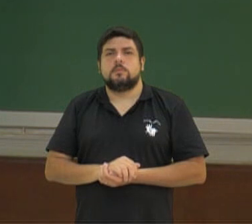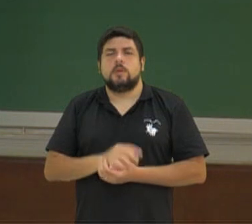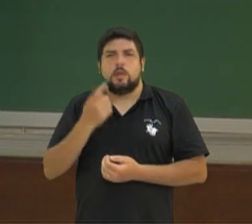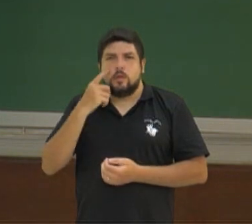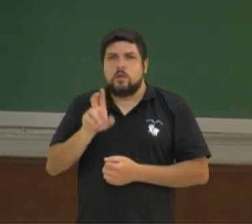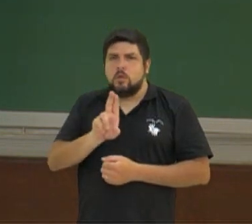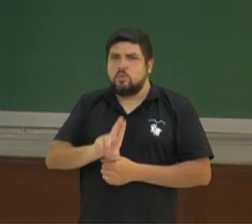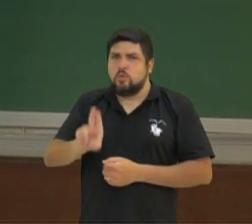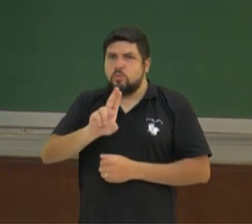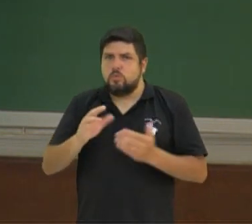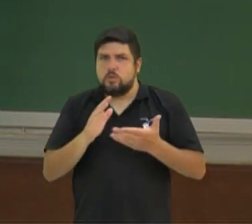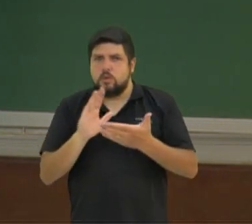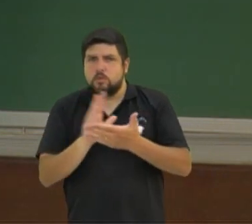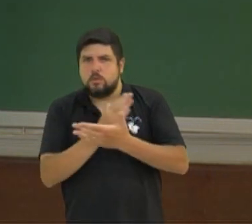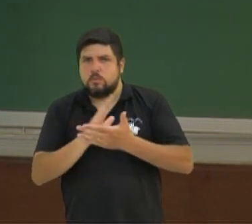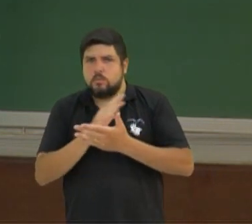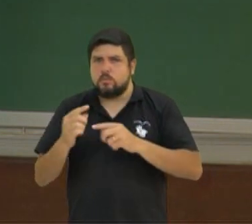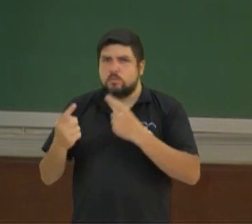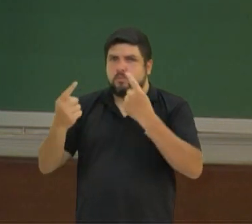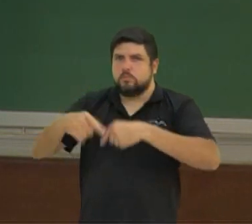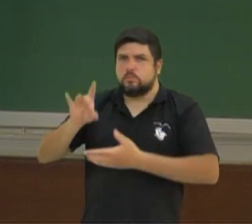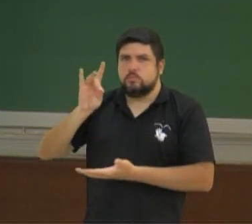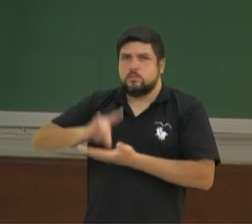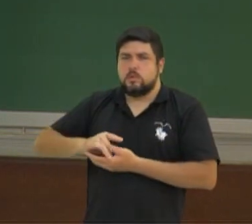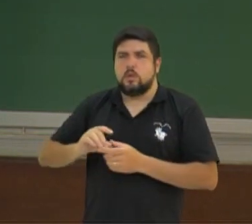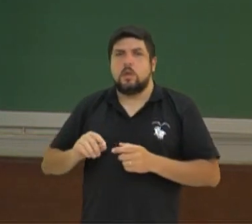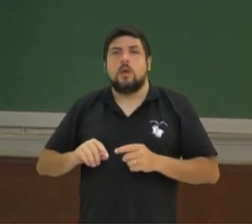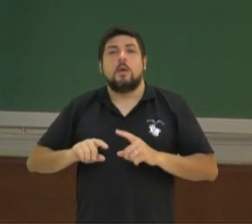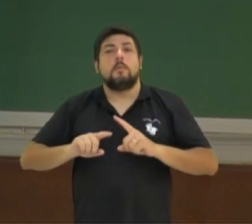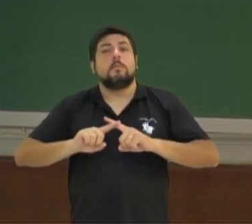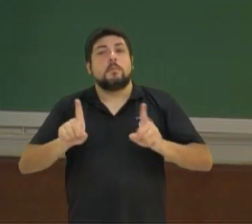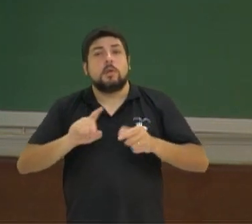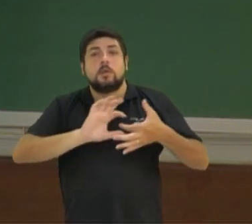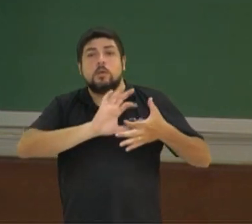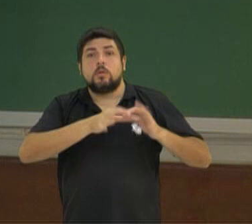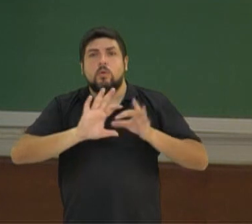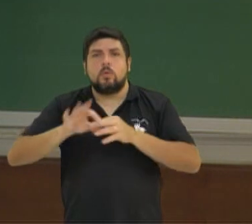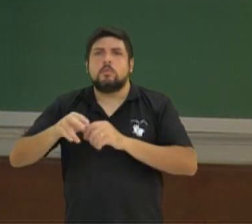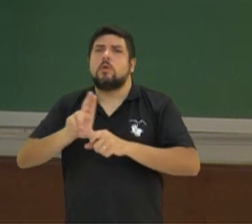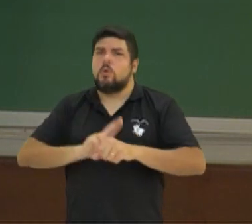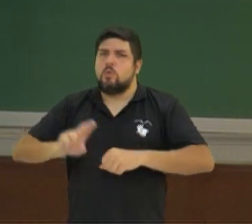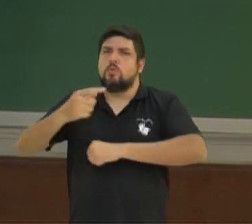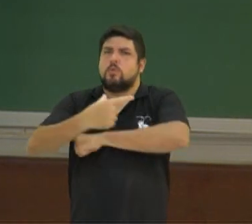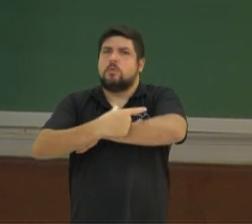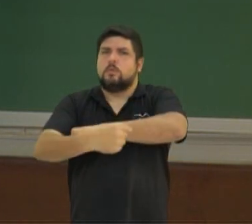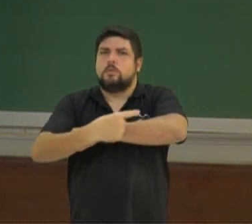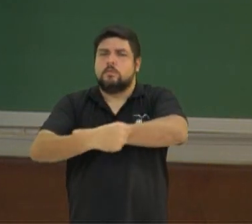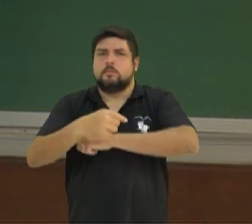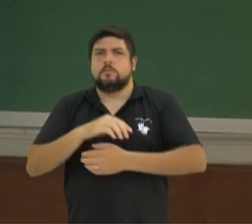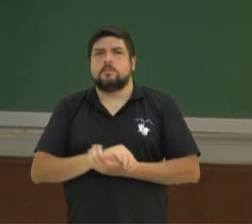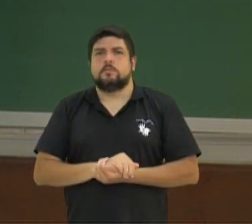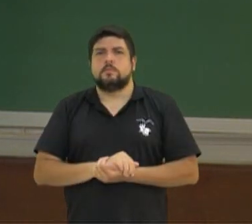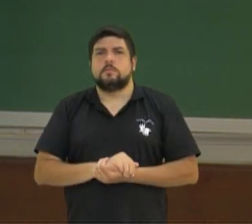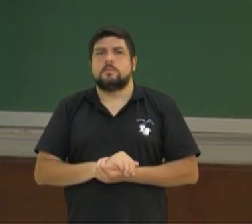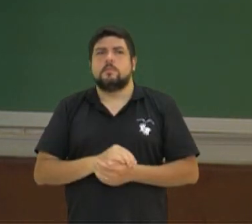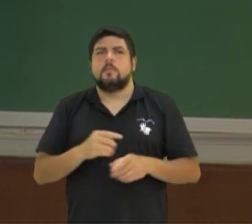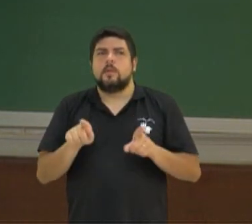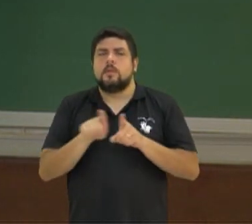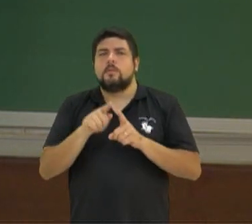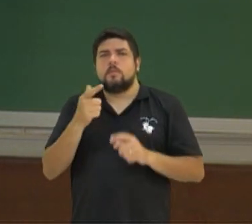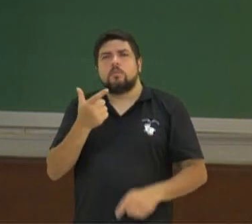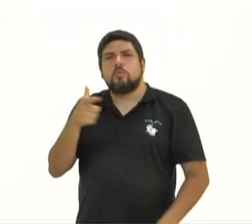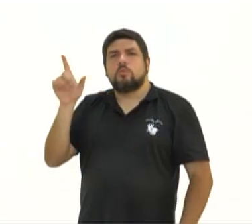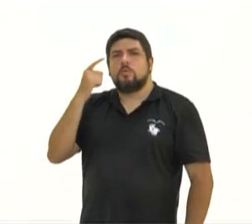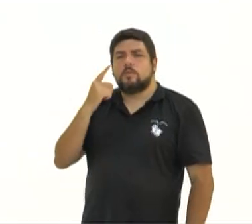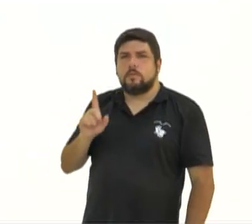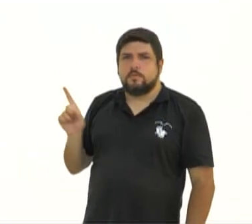oficiais, mas quando se trata em Olimpíadas, Campeonato Mundial, né, utilizada aquela peteca de pena. Também outro estilo de peteca que é utilizado, né, essa